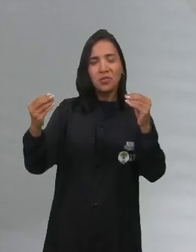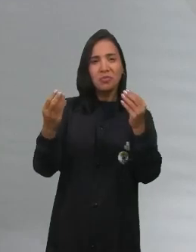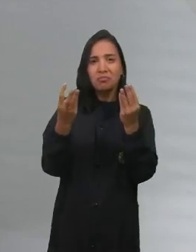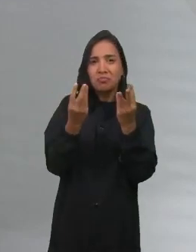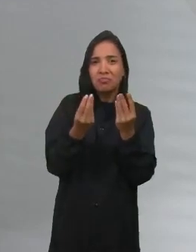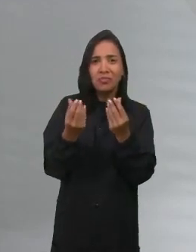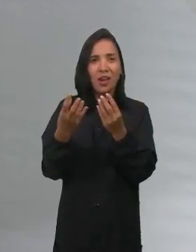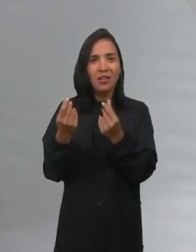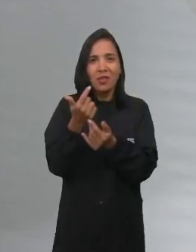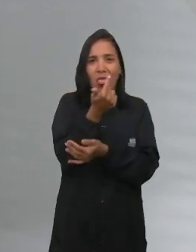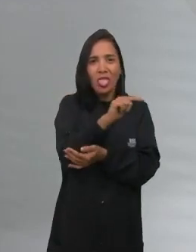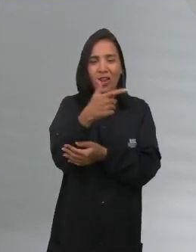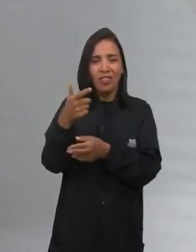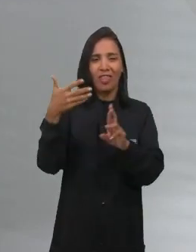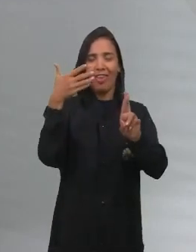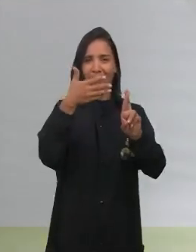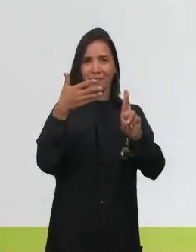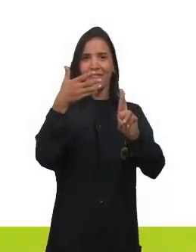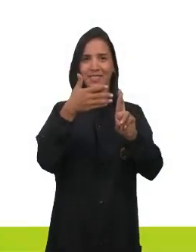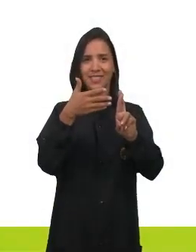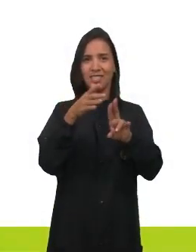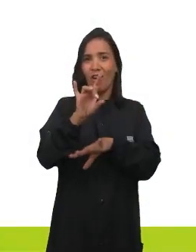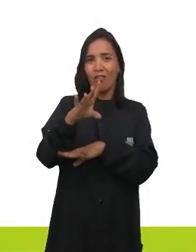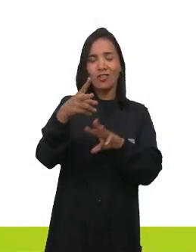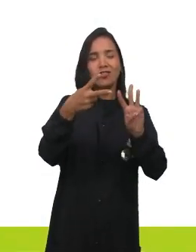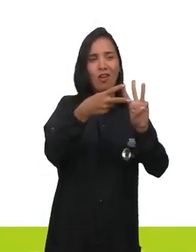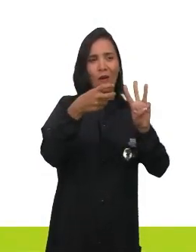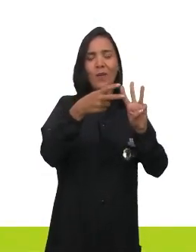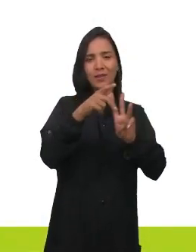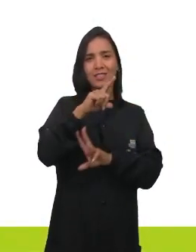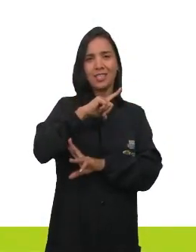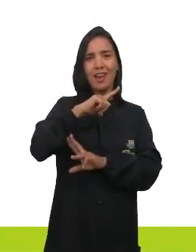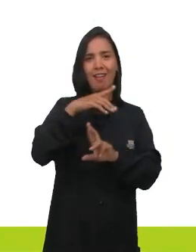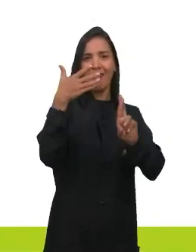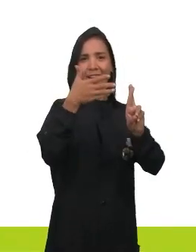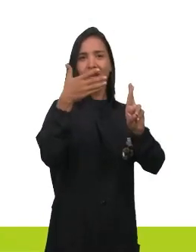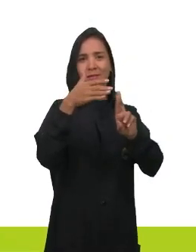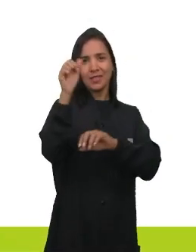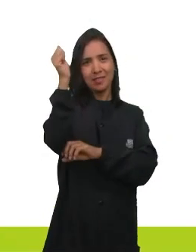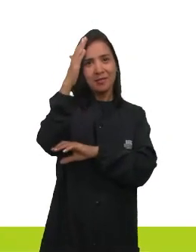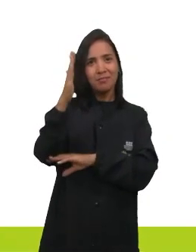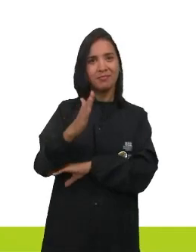Olha aí comigo na tela. O que está acontecendo aí no Brasil?